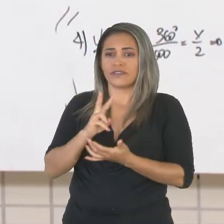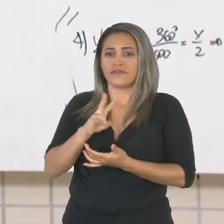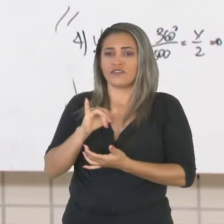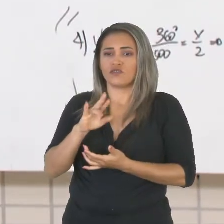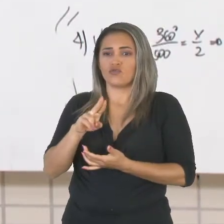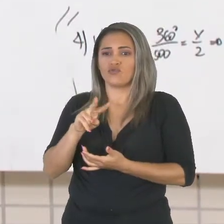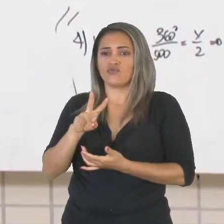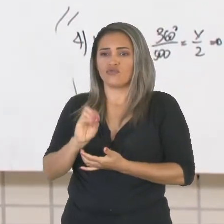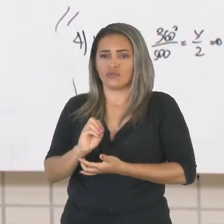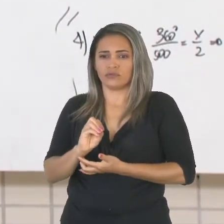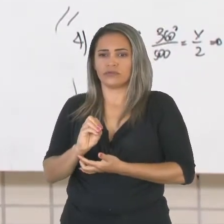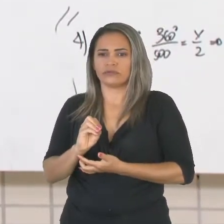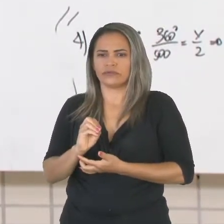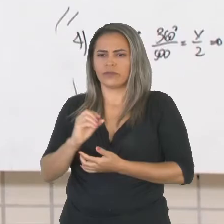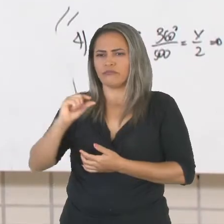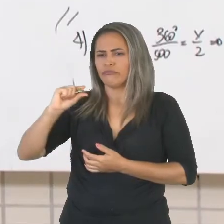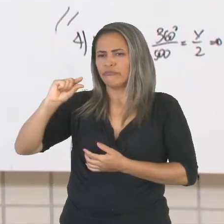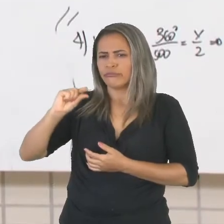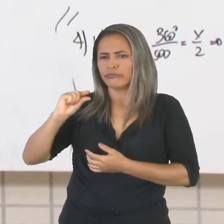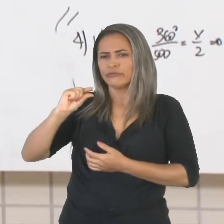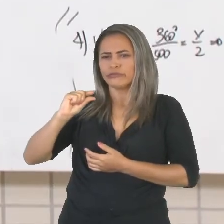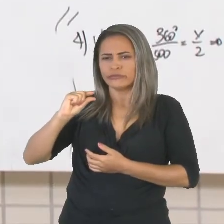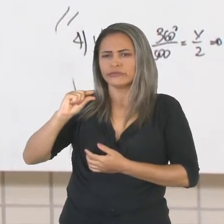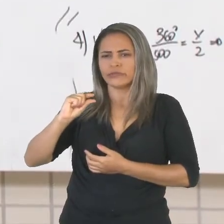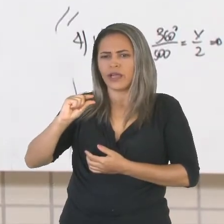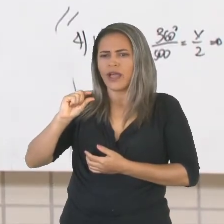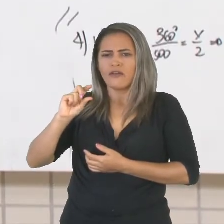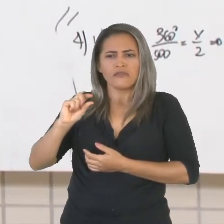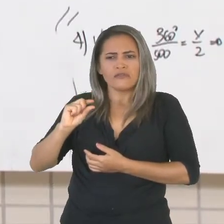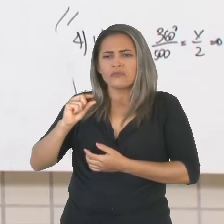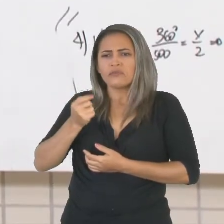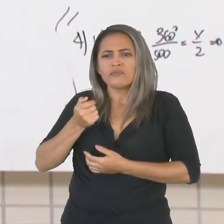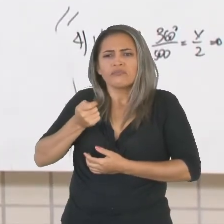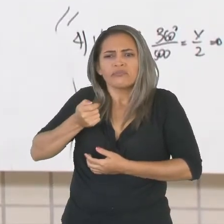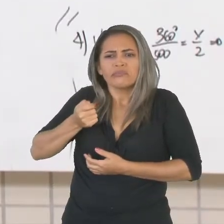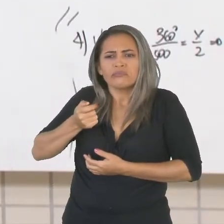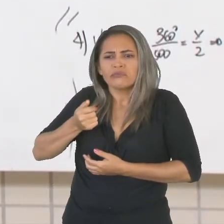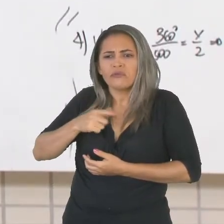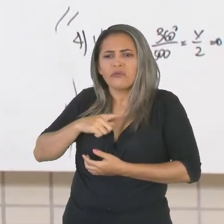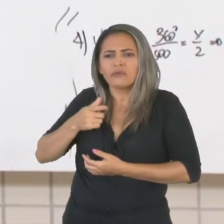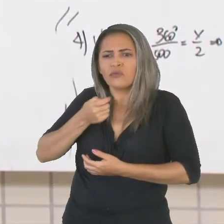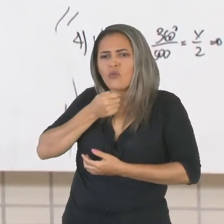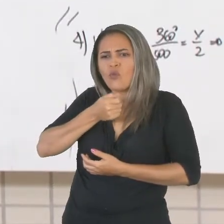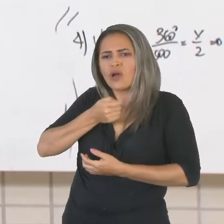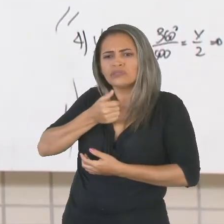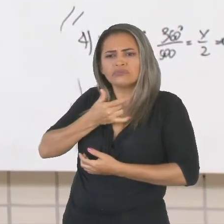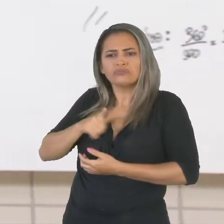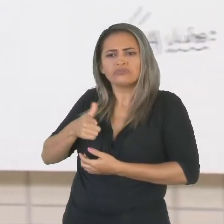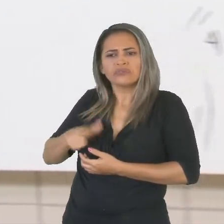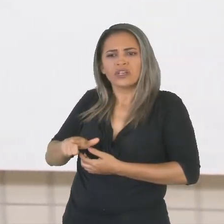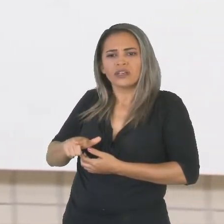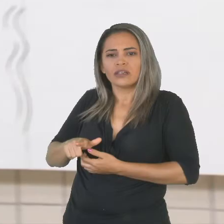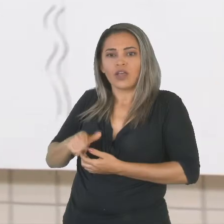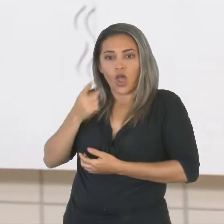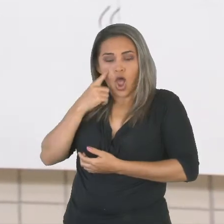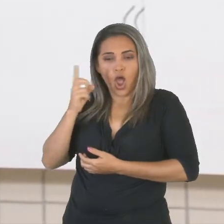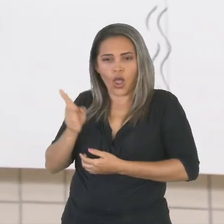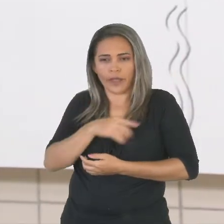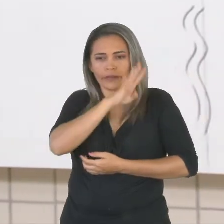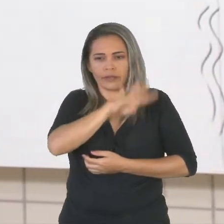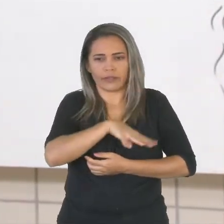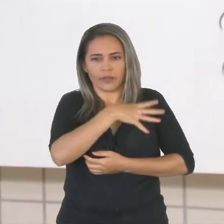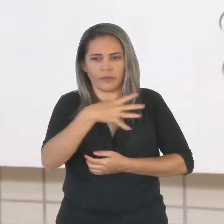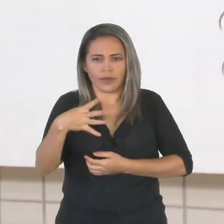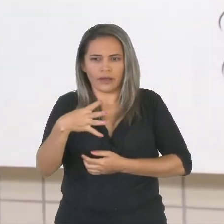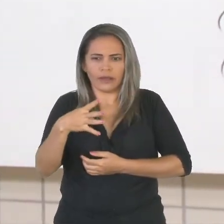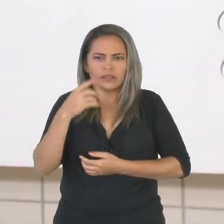outro. Proporcionalmente, se você olhar, você fala, o viúvo quase não existe no meio do grupo, tudo bem? Ao passo que a tabela não te